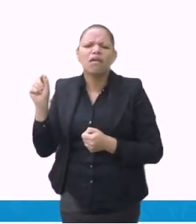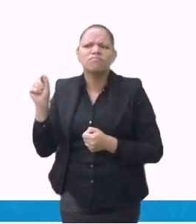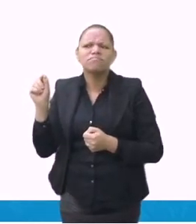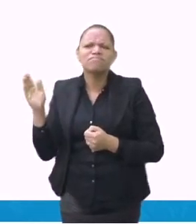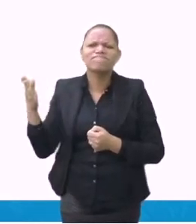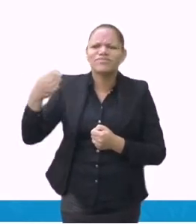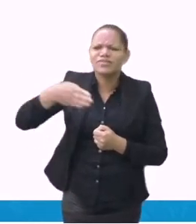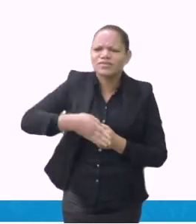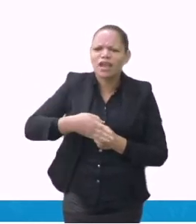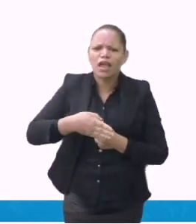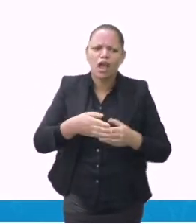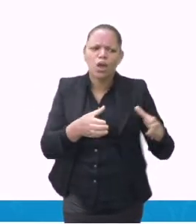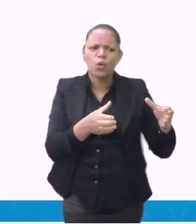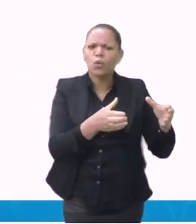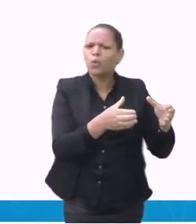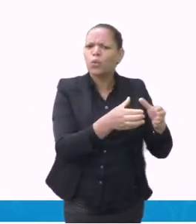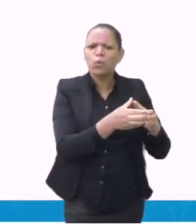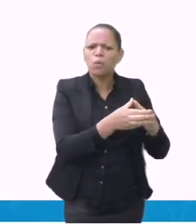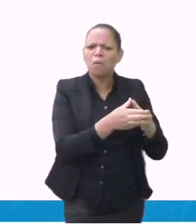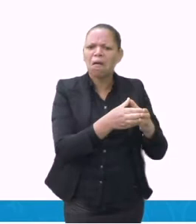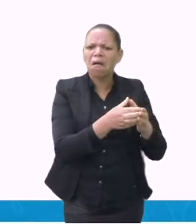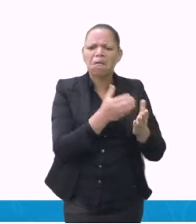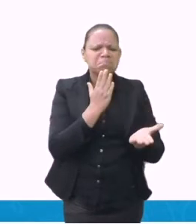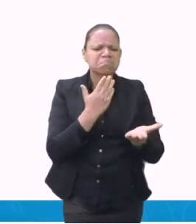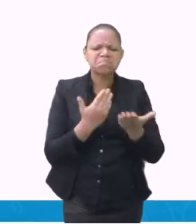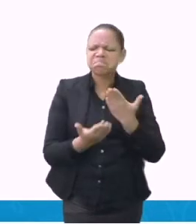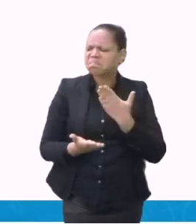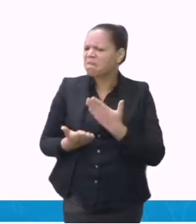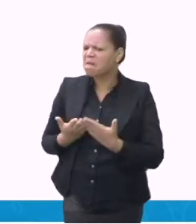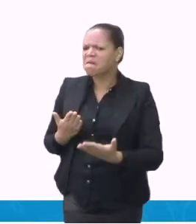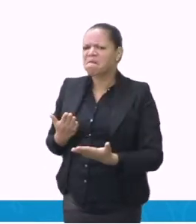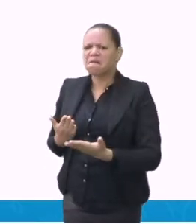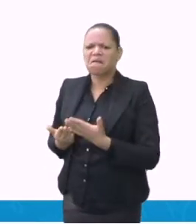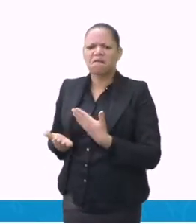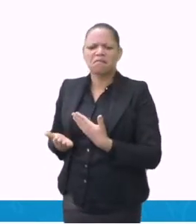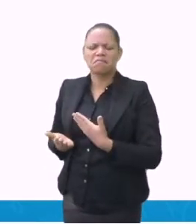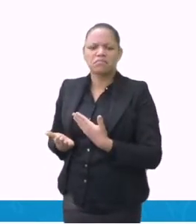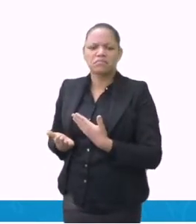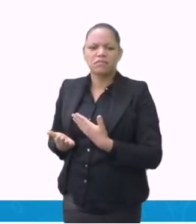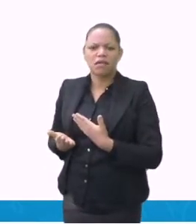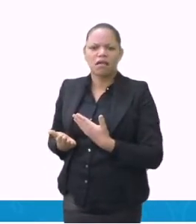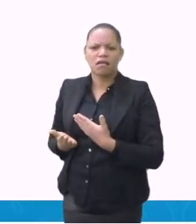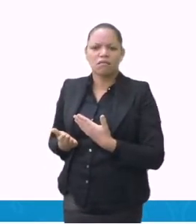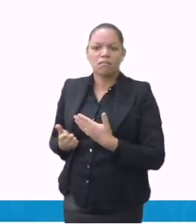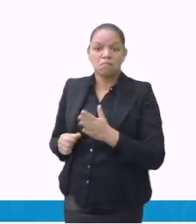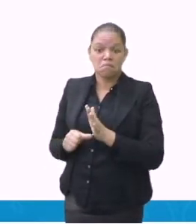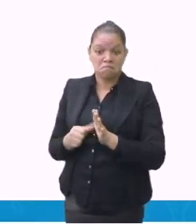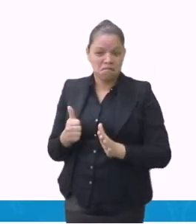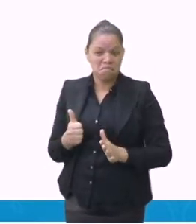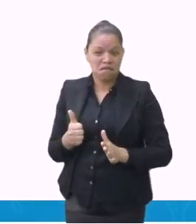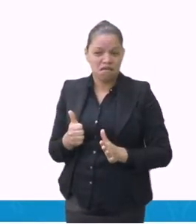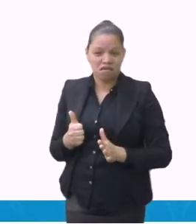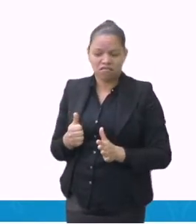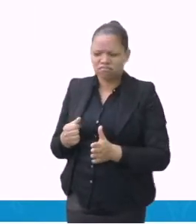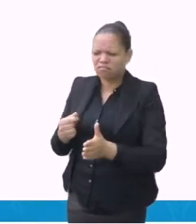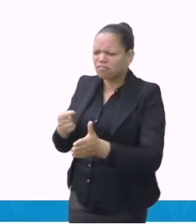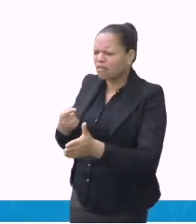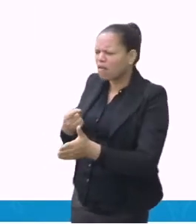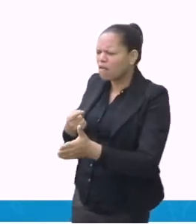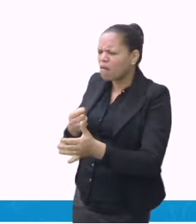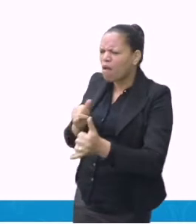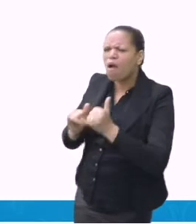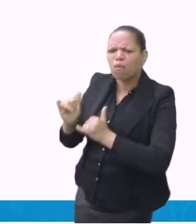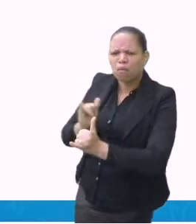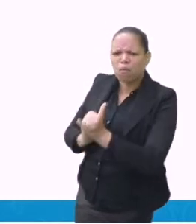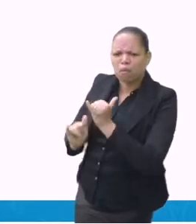desconhecido? Pede informação? Como? Você já esteve com sua família em algum momento